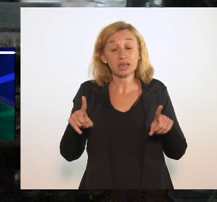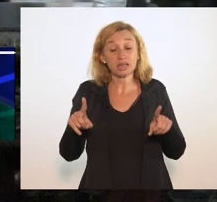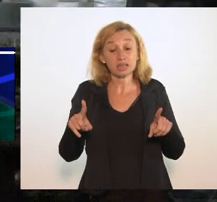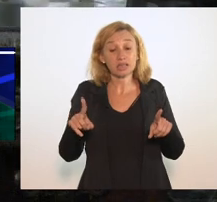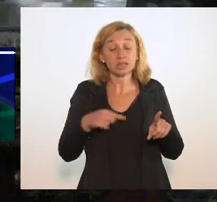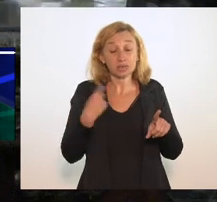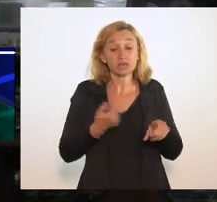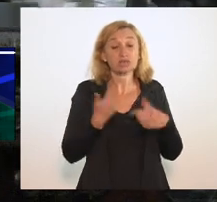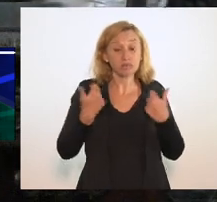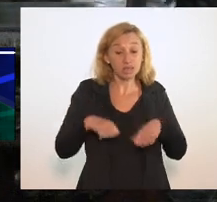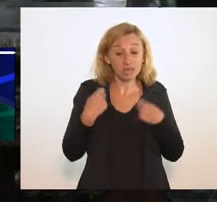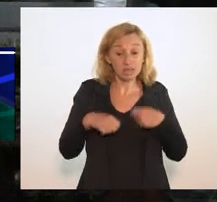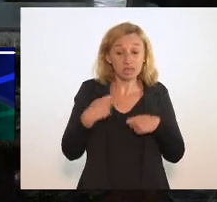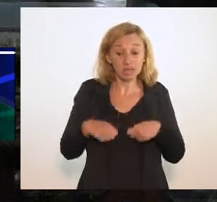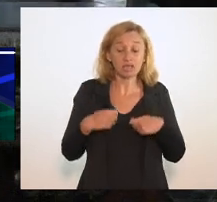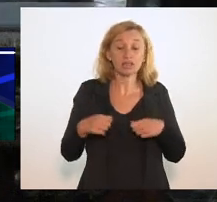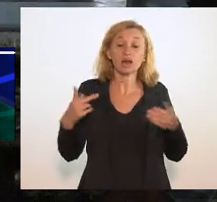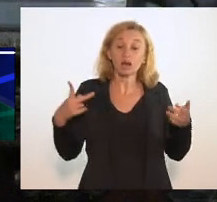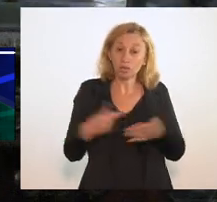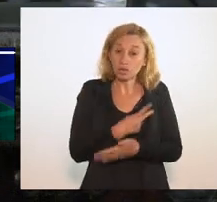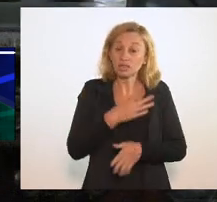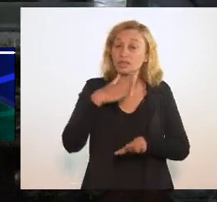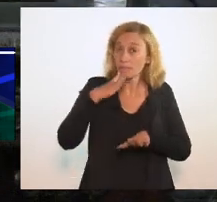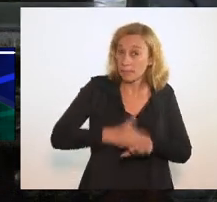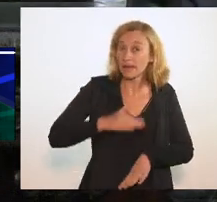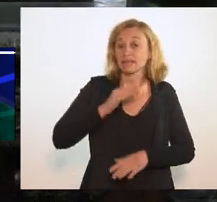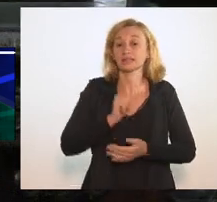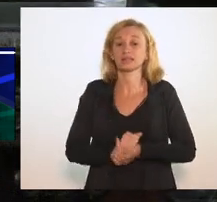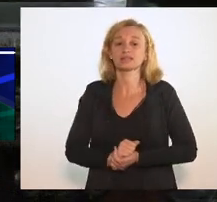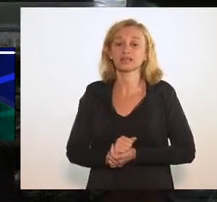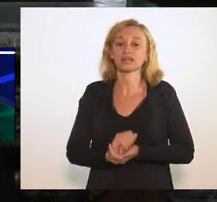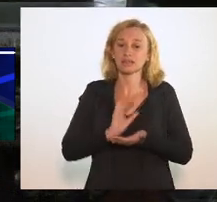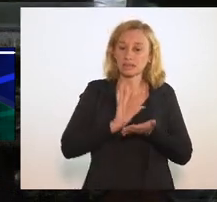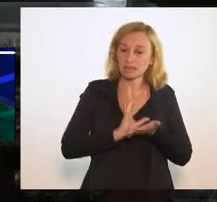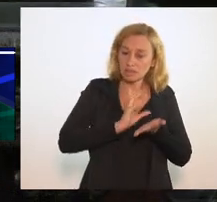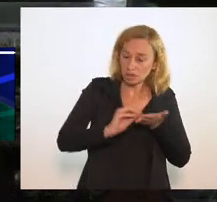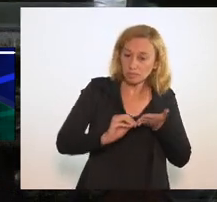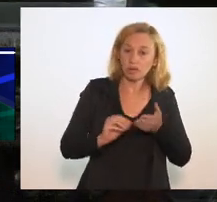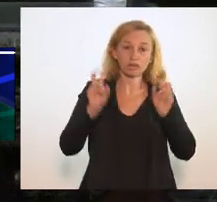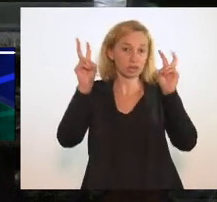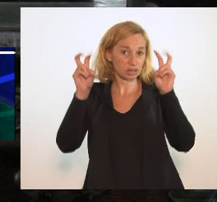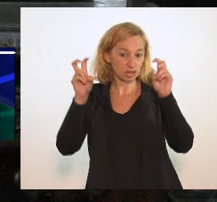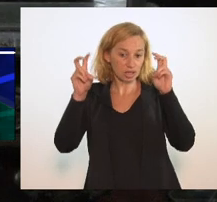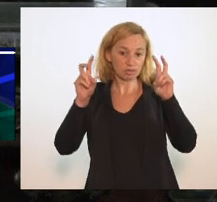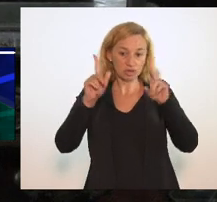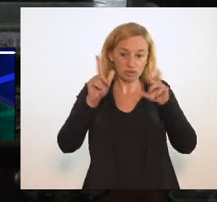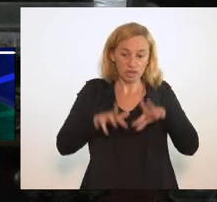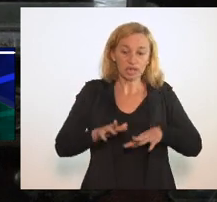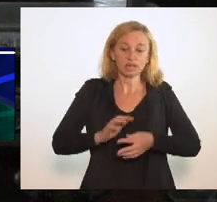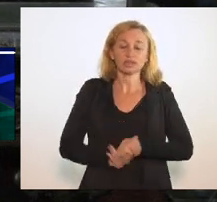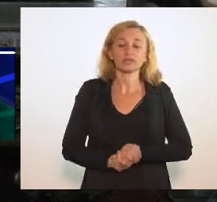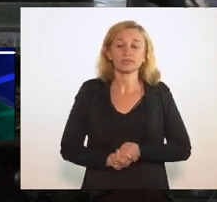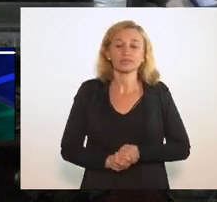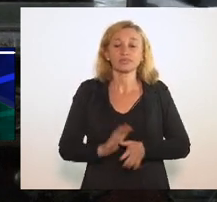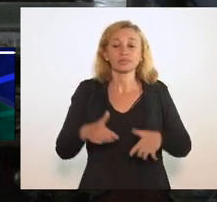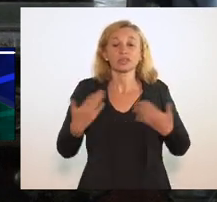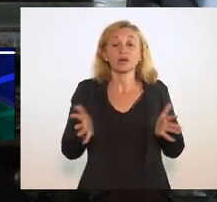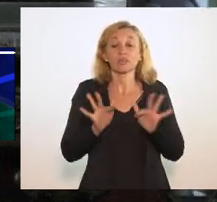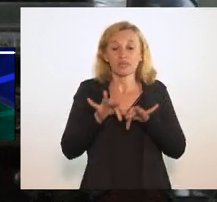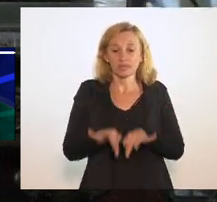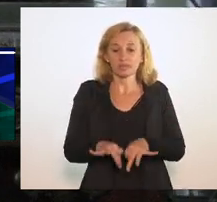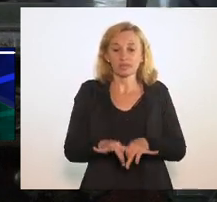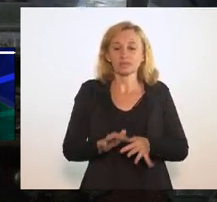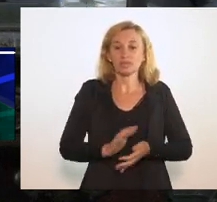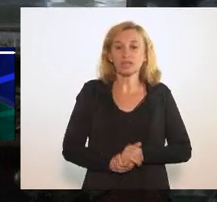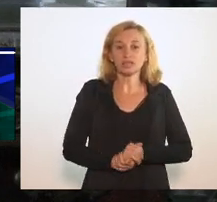a gente precisa que aconteçam mais essas pautas temáticas. Então, para terminar,